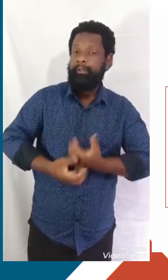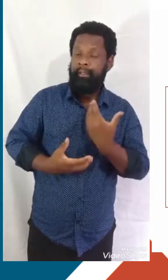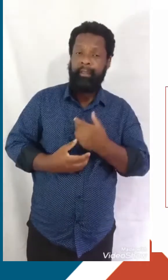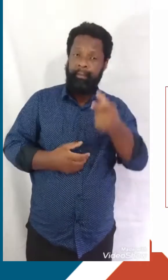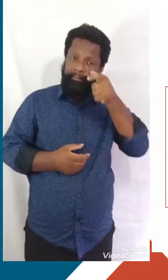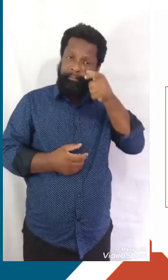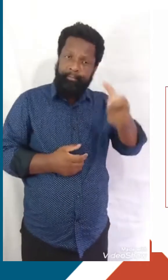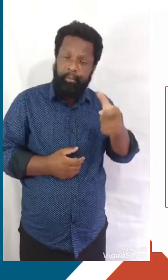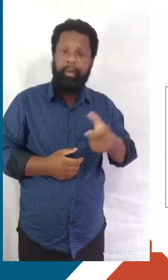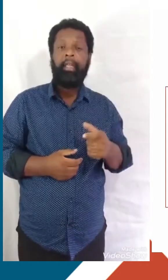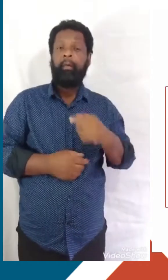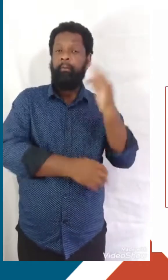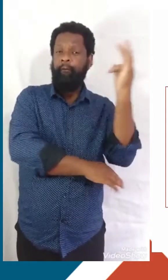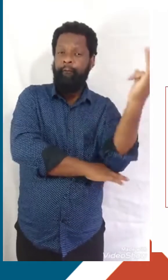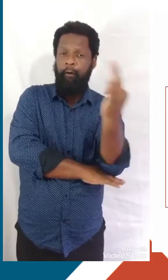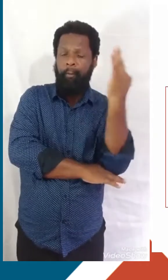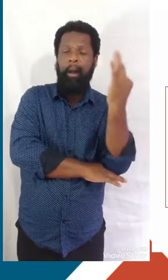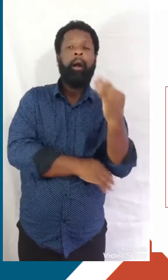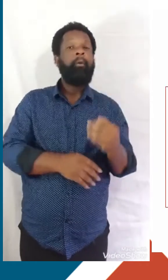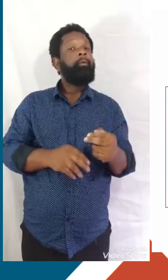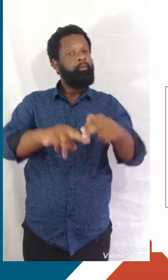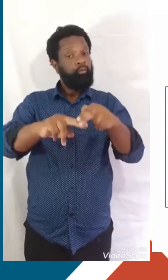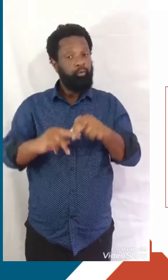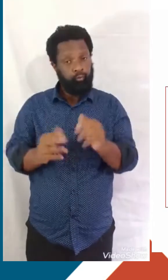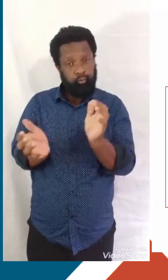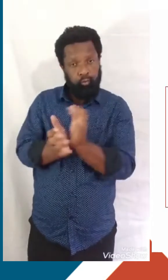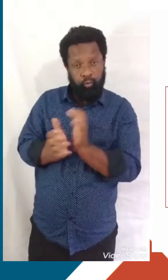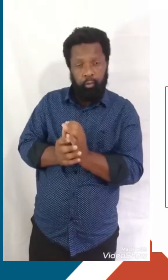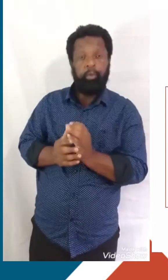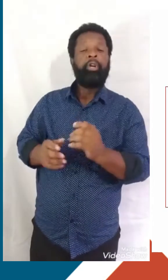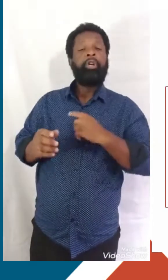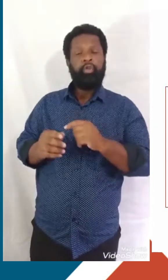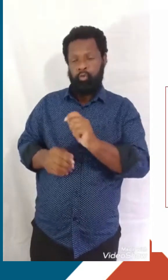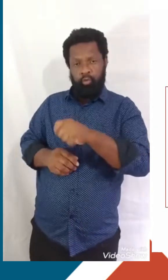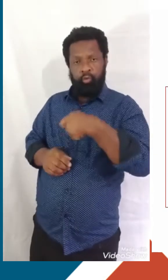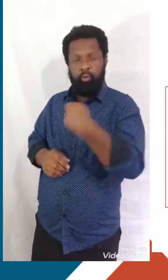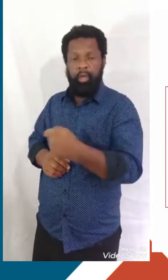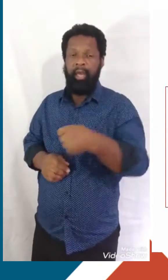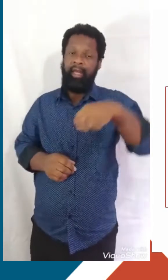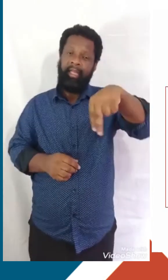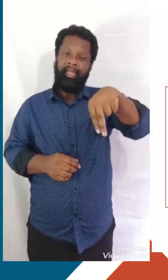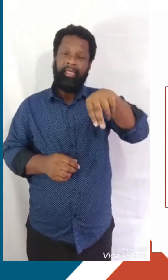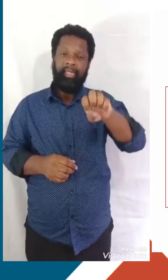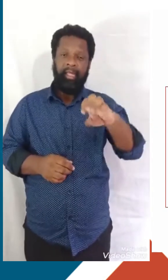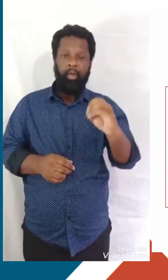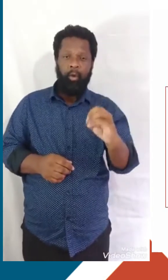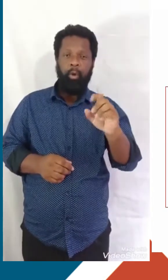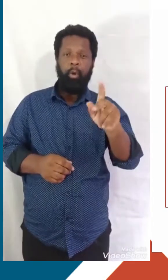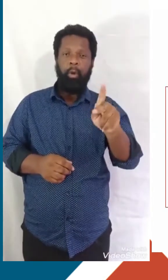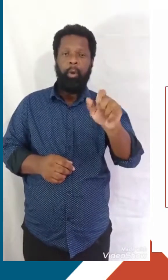pelo formalismo e por isso os poetas dessa geração foram chamados de